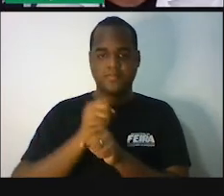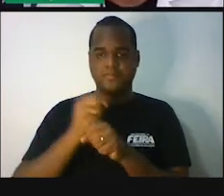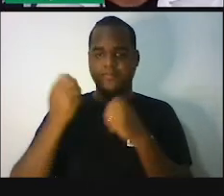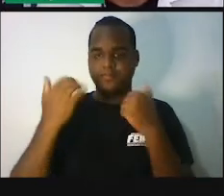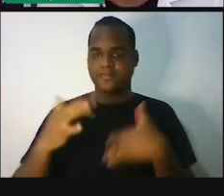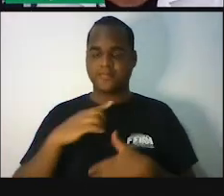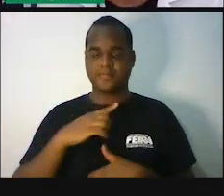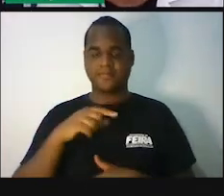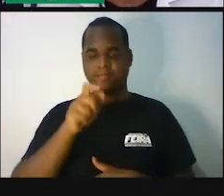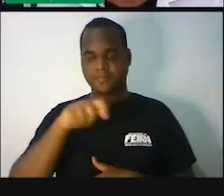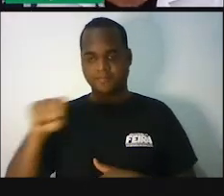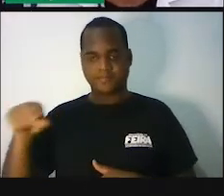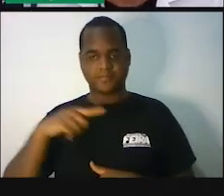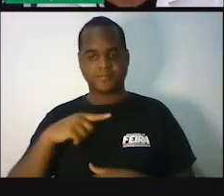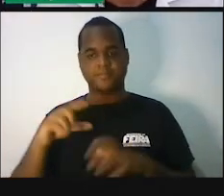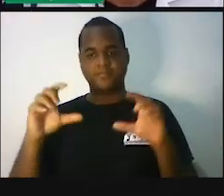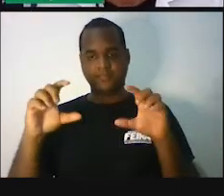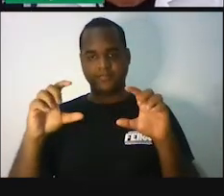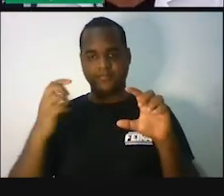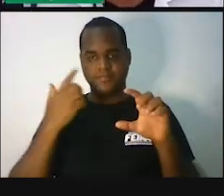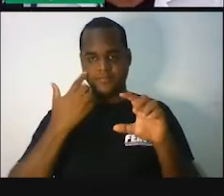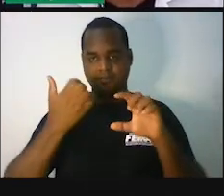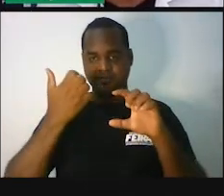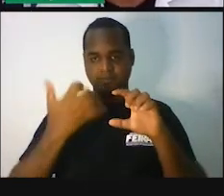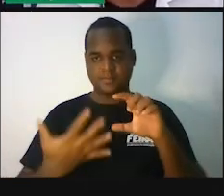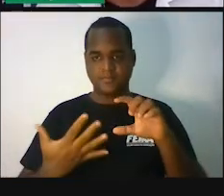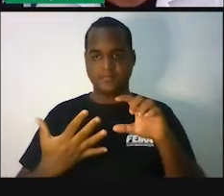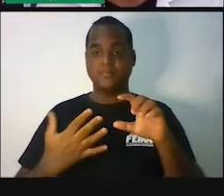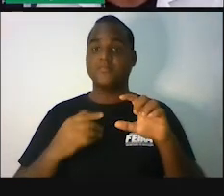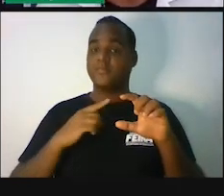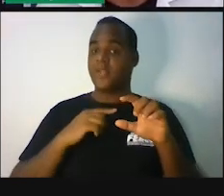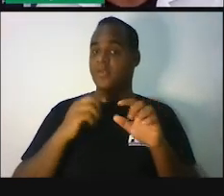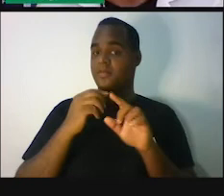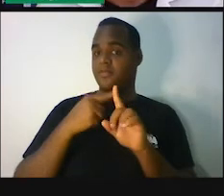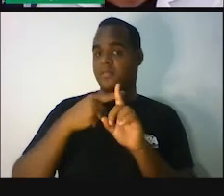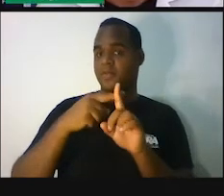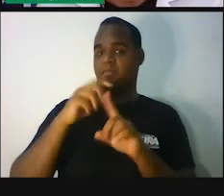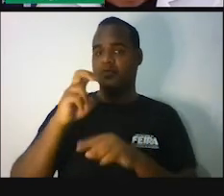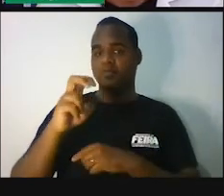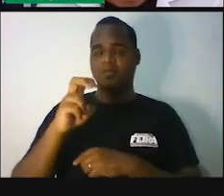gente escrever dentro do que a gente está escrevendo ali, mais 5.